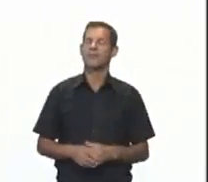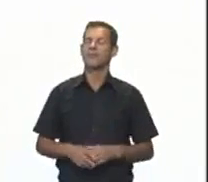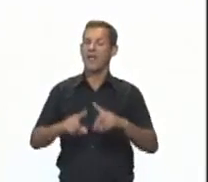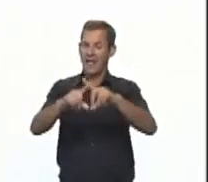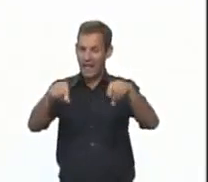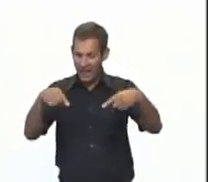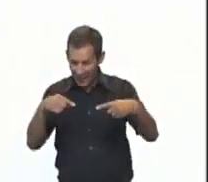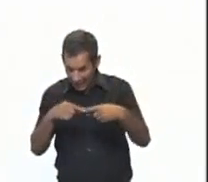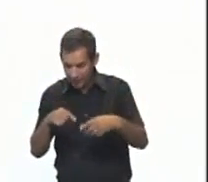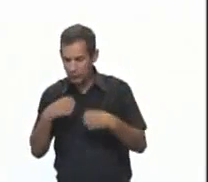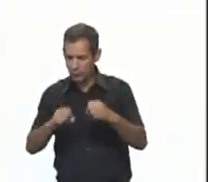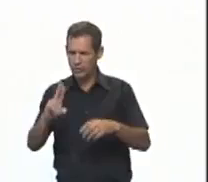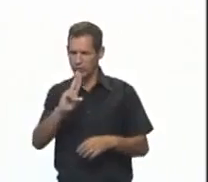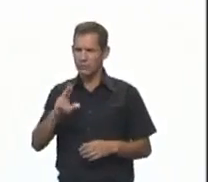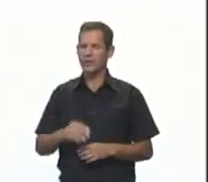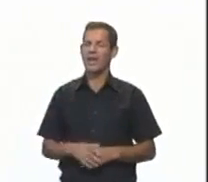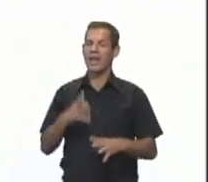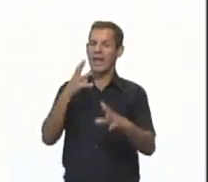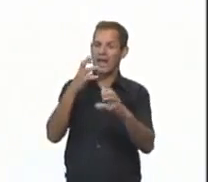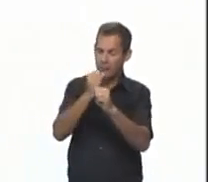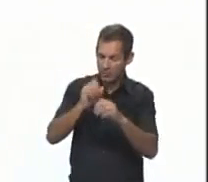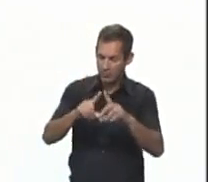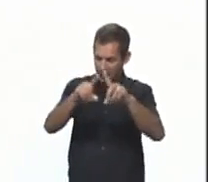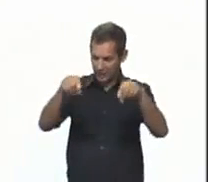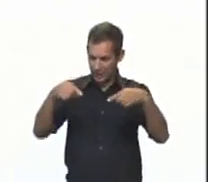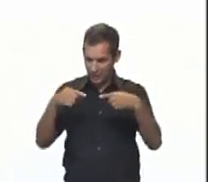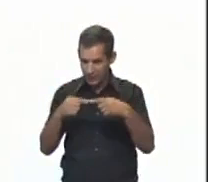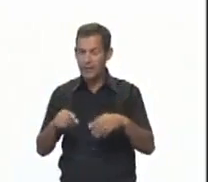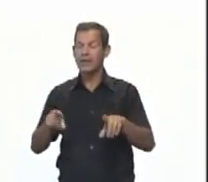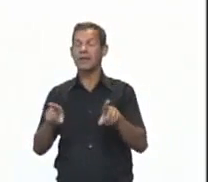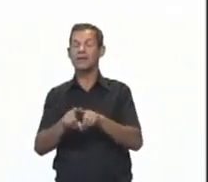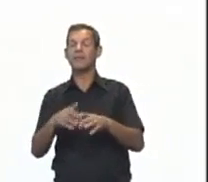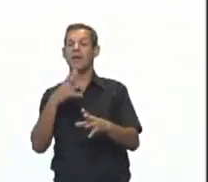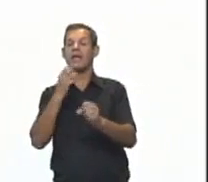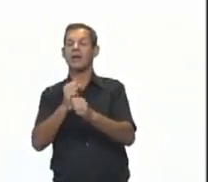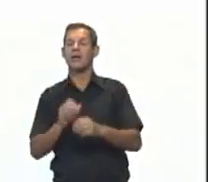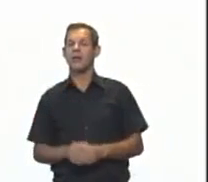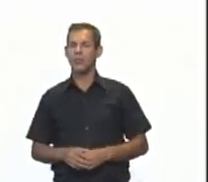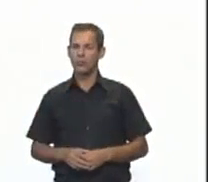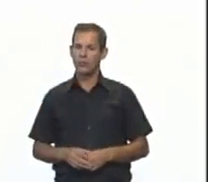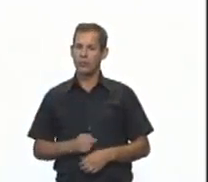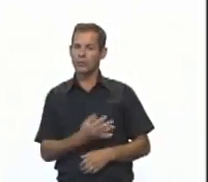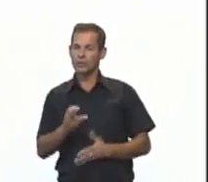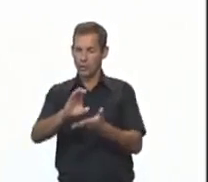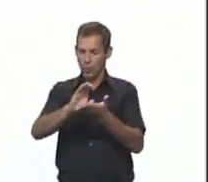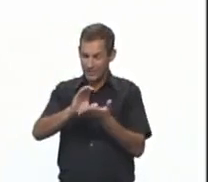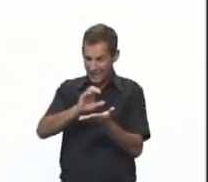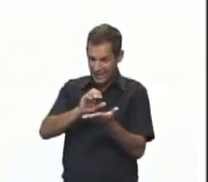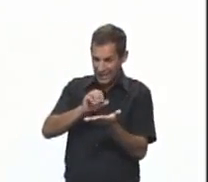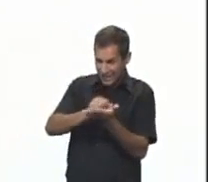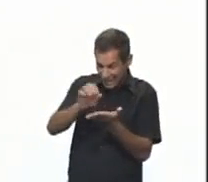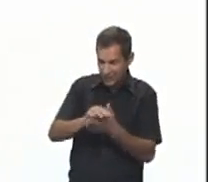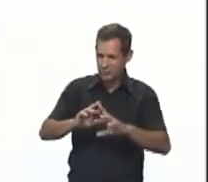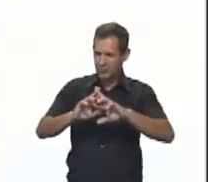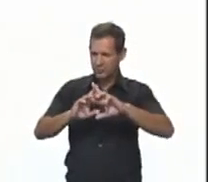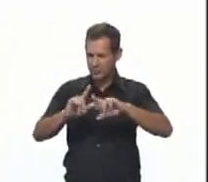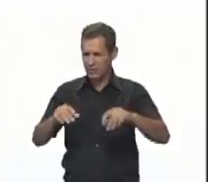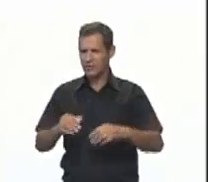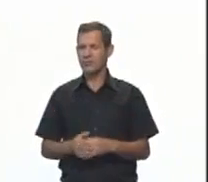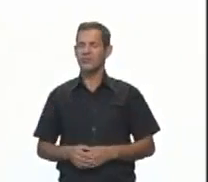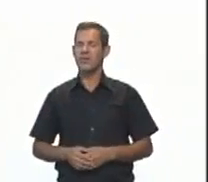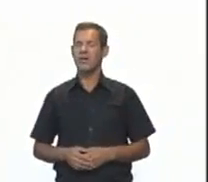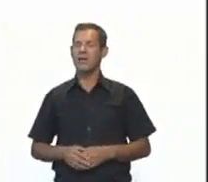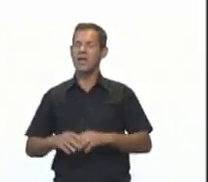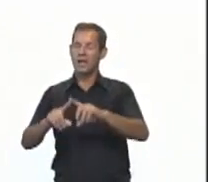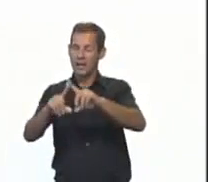a área a gente pode utilizar para calcular essa área. Além disso, o cálculo do volume do concreto gasto para construir diversas